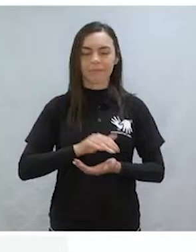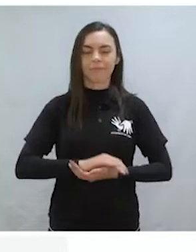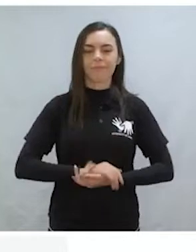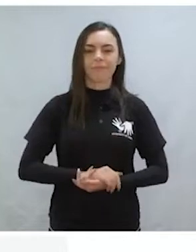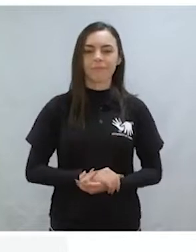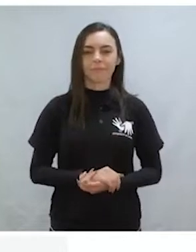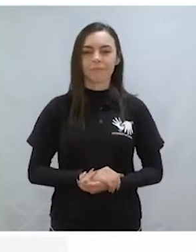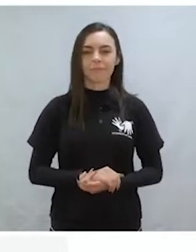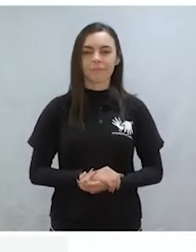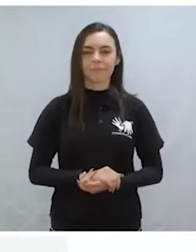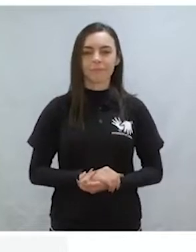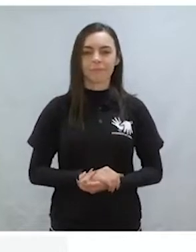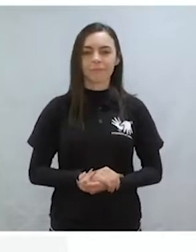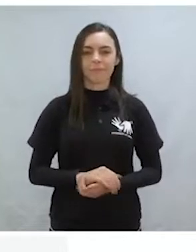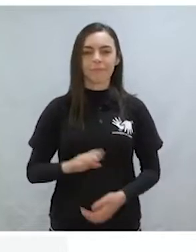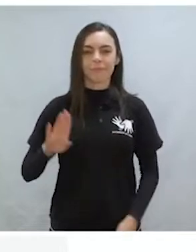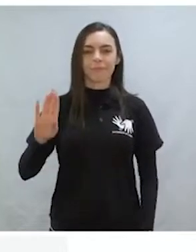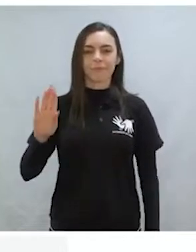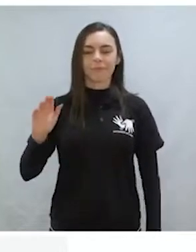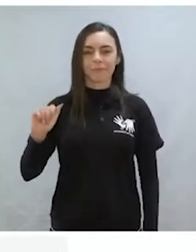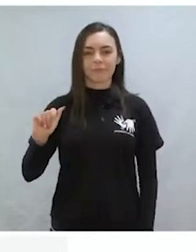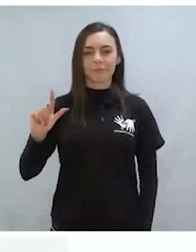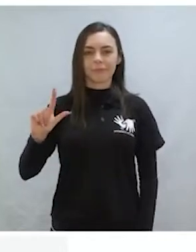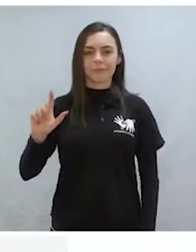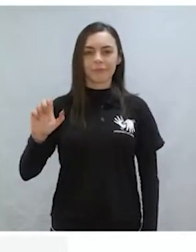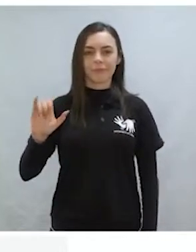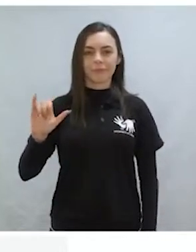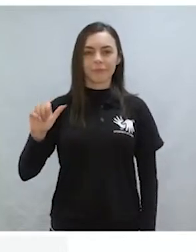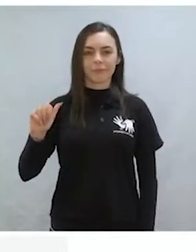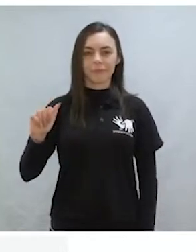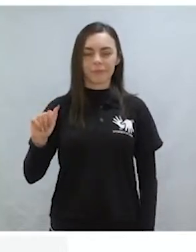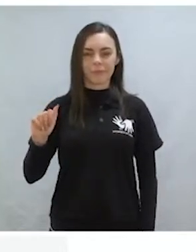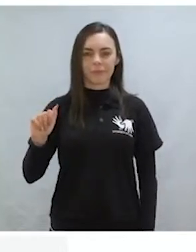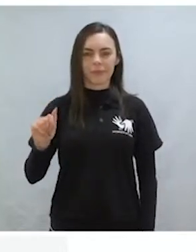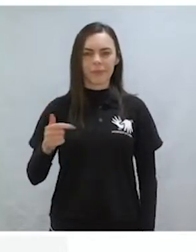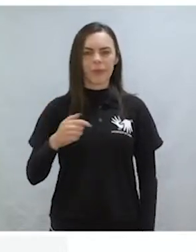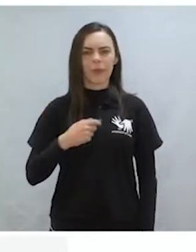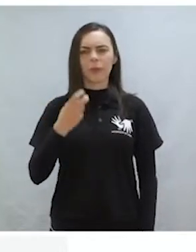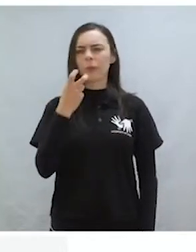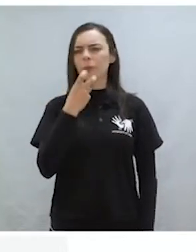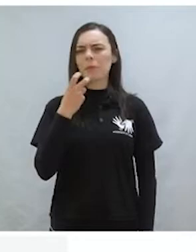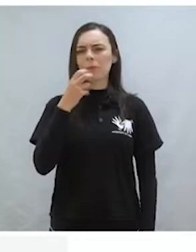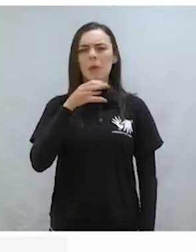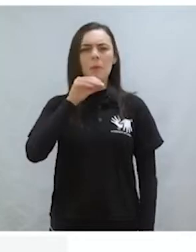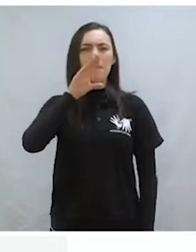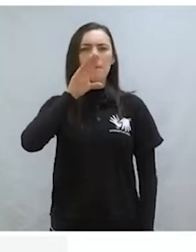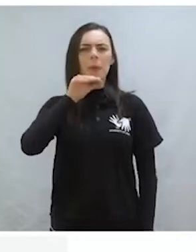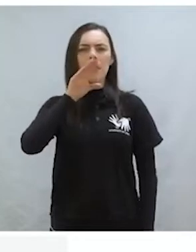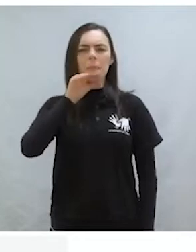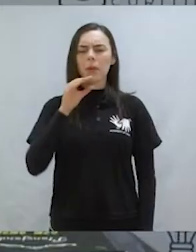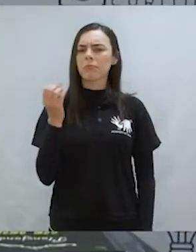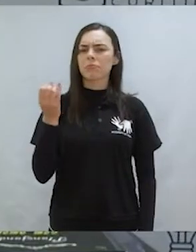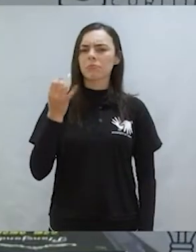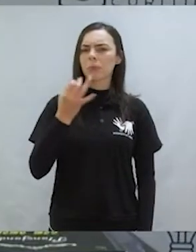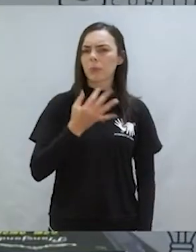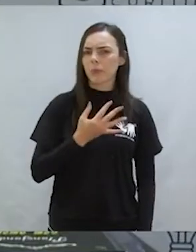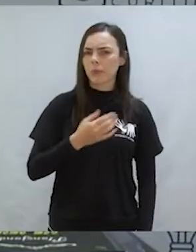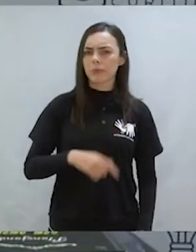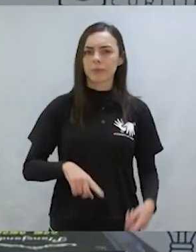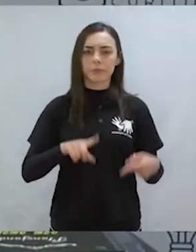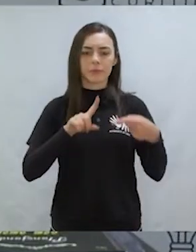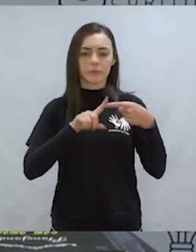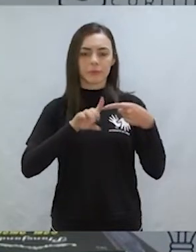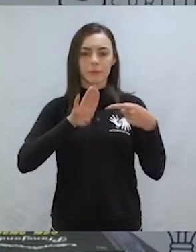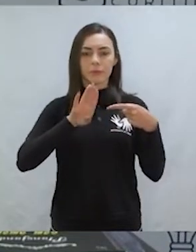letrinha é a letrinha A, baleia. Quantas vezes eu abro minha boca para falar a